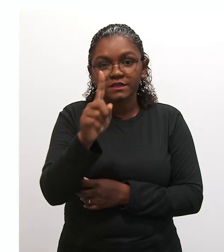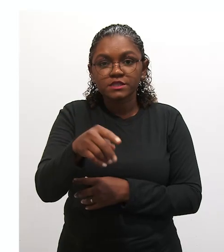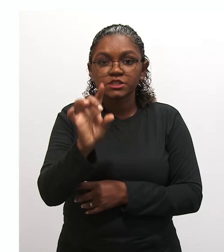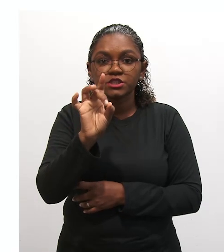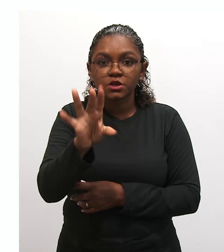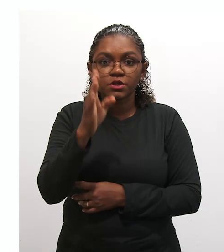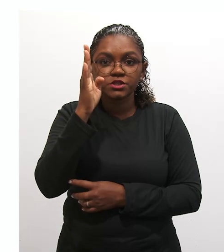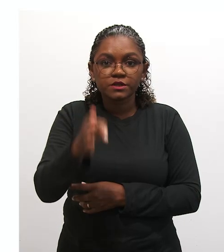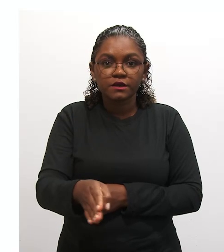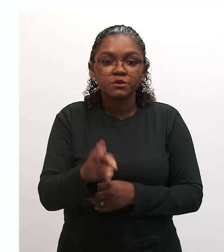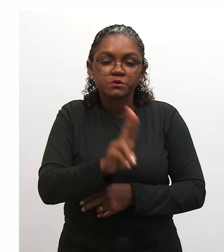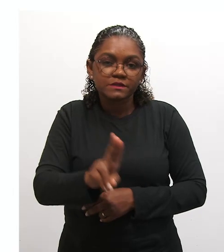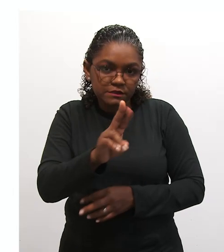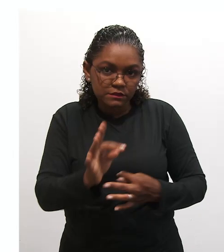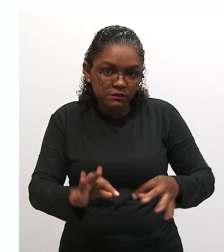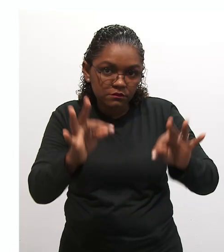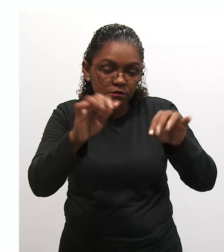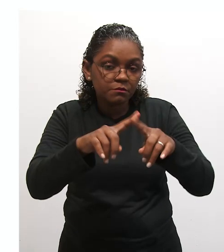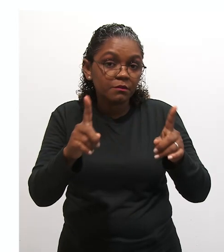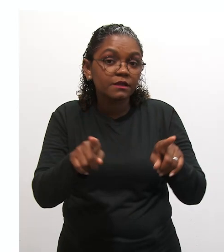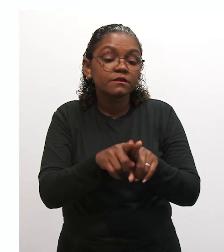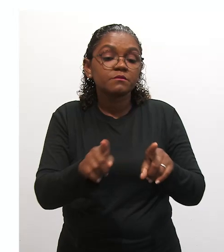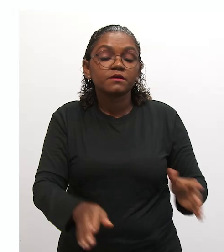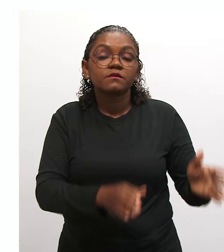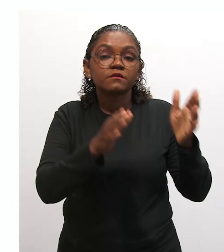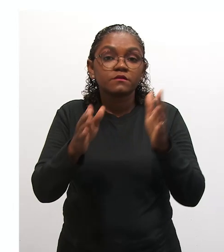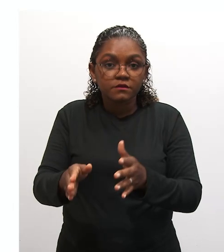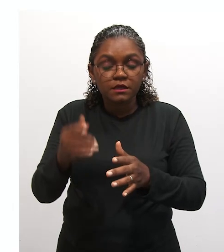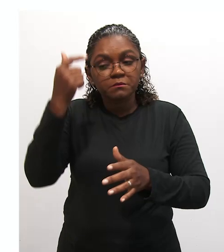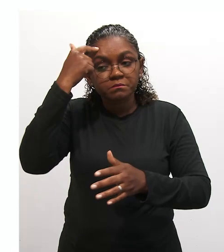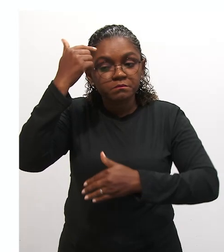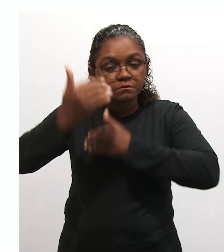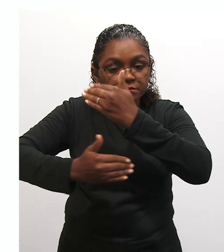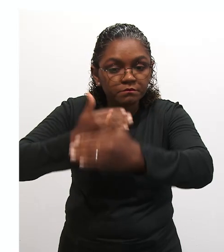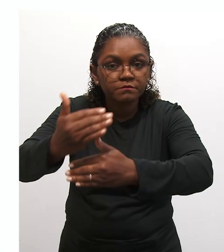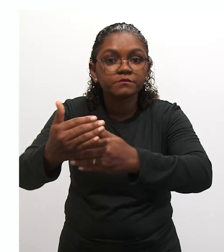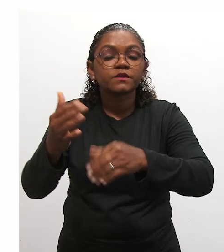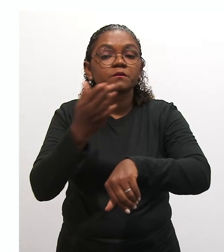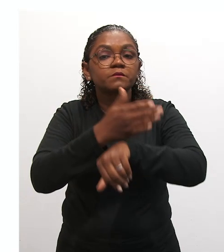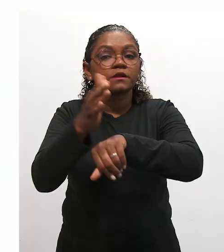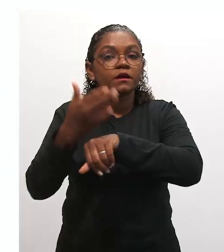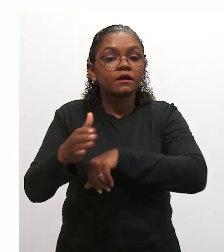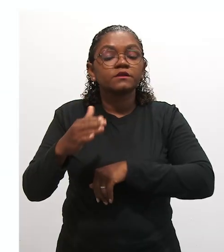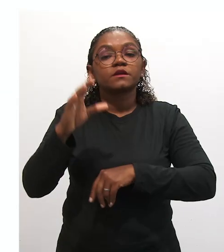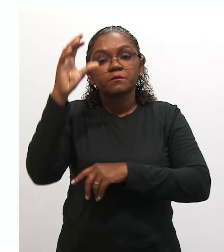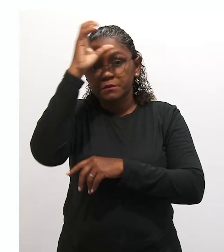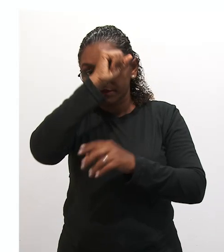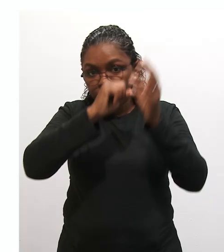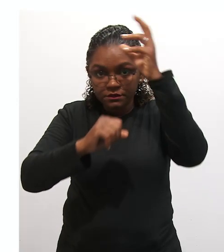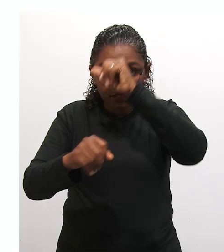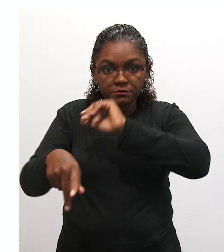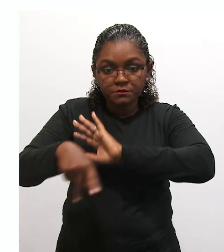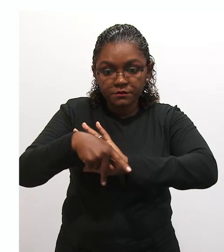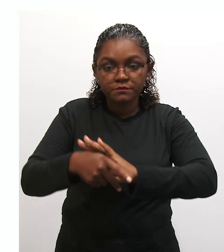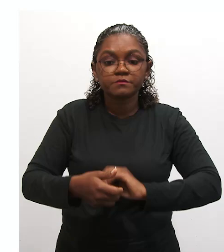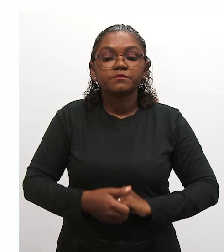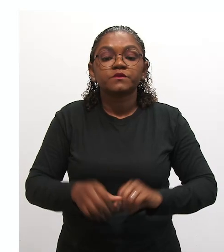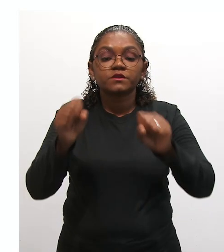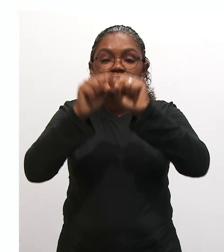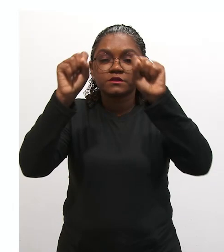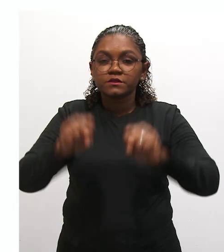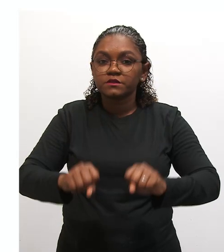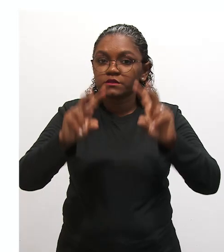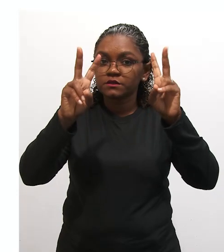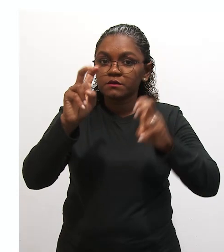a tecnologia, mas também repensar práticas, processos e experiência na aprendizagem. A inovação sistêmica